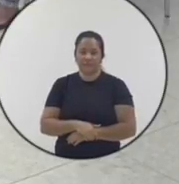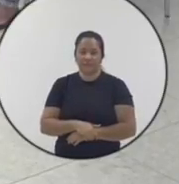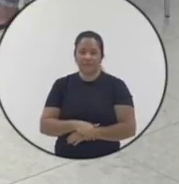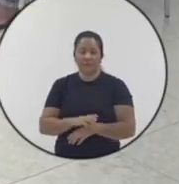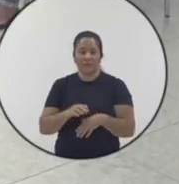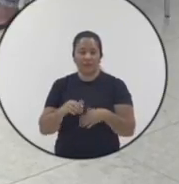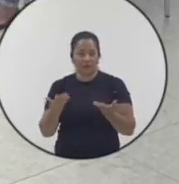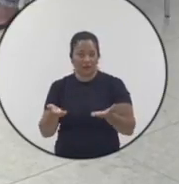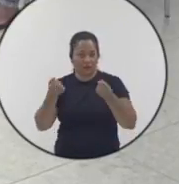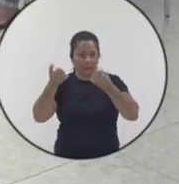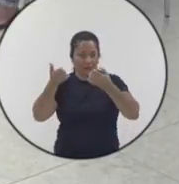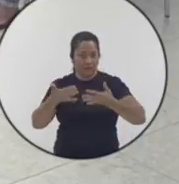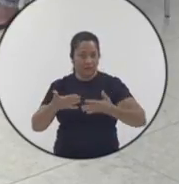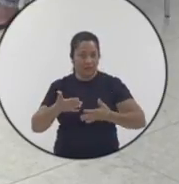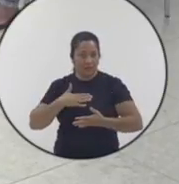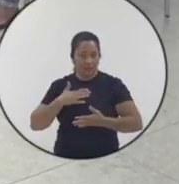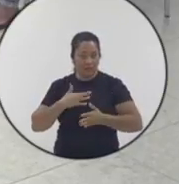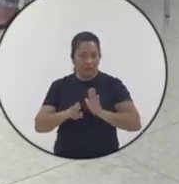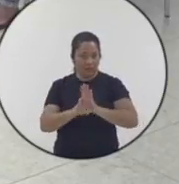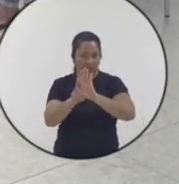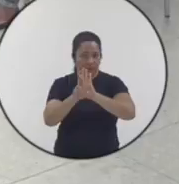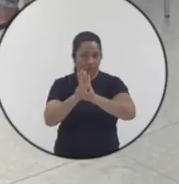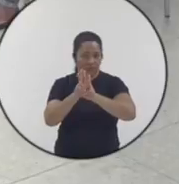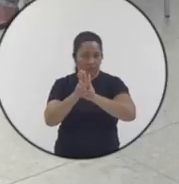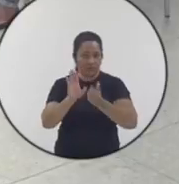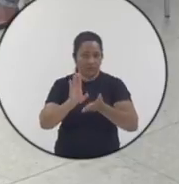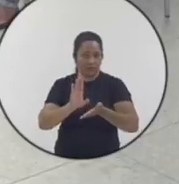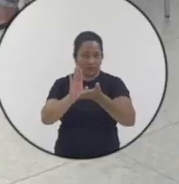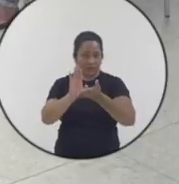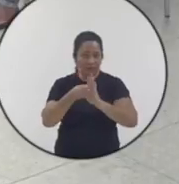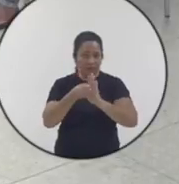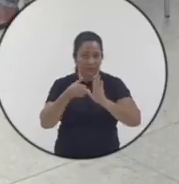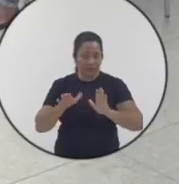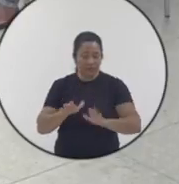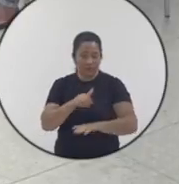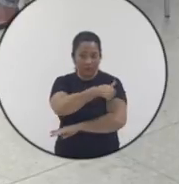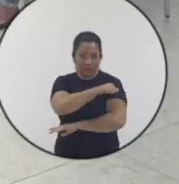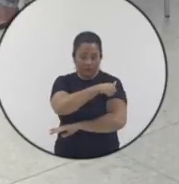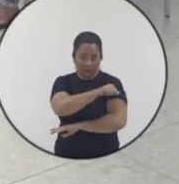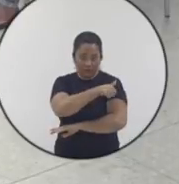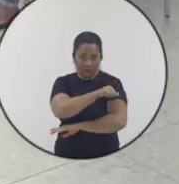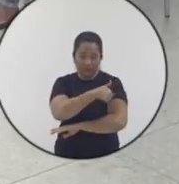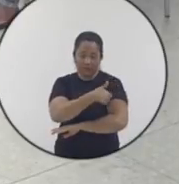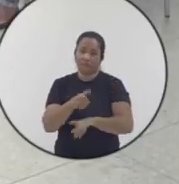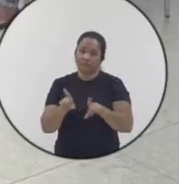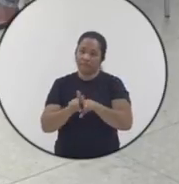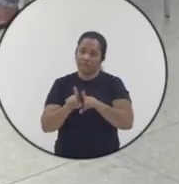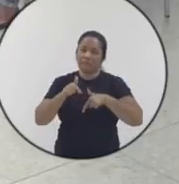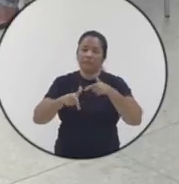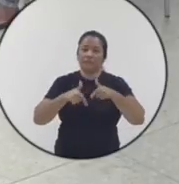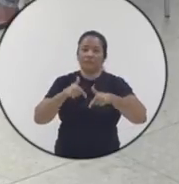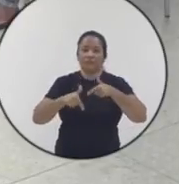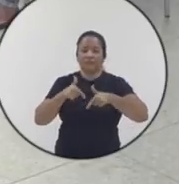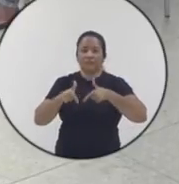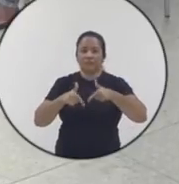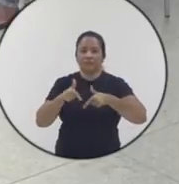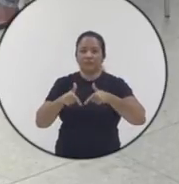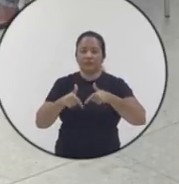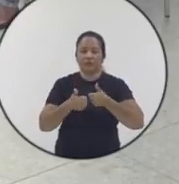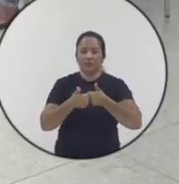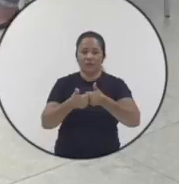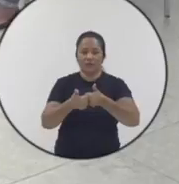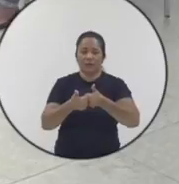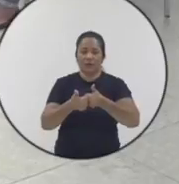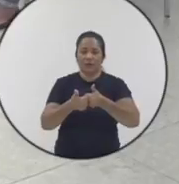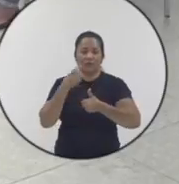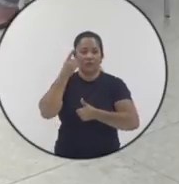Conforme já foi dito, eu sou representante do Conselho LGBT, mas não somente, eu também trabalho na assessoria do deputado Jean Willis, que é